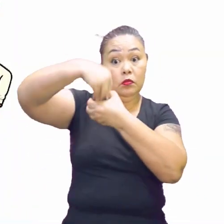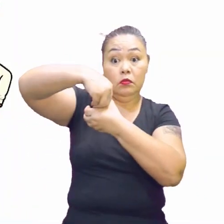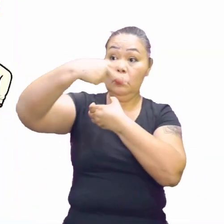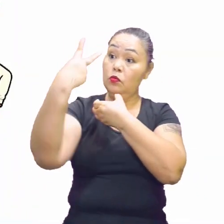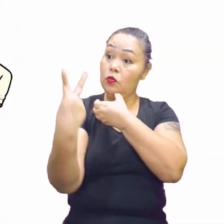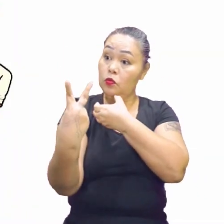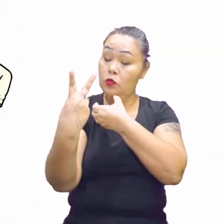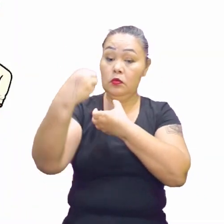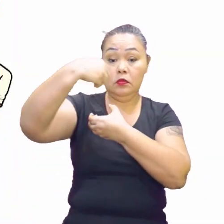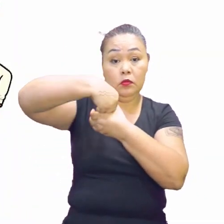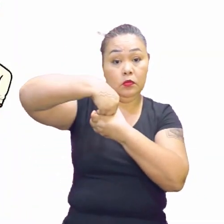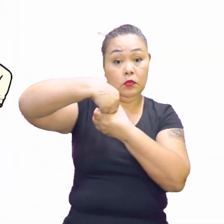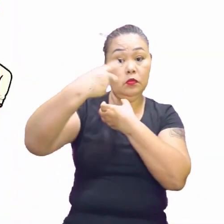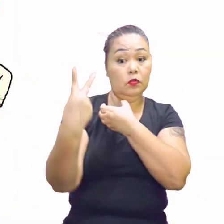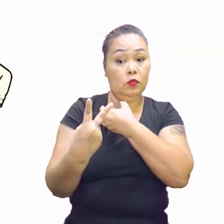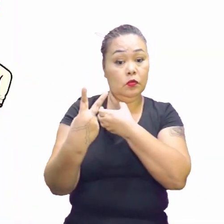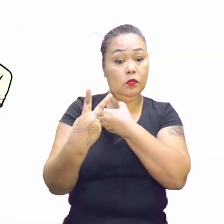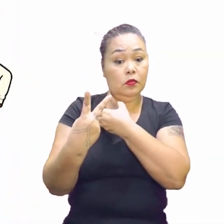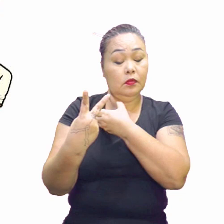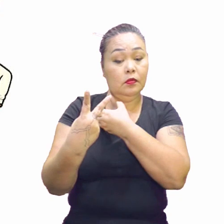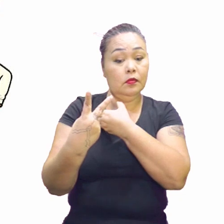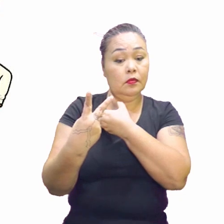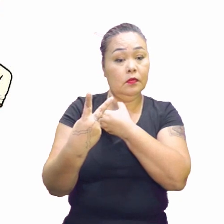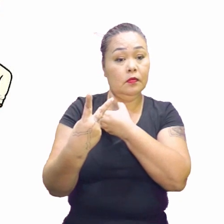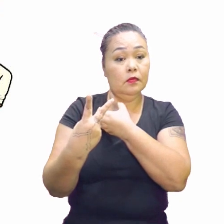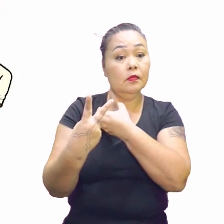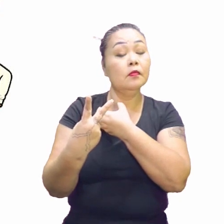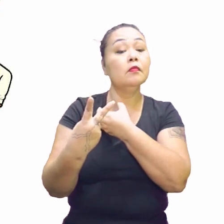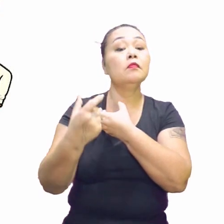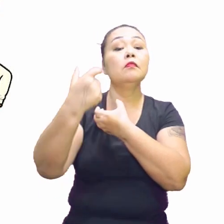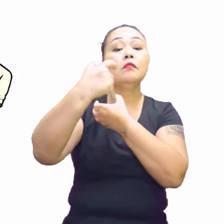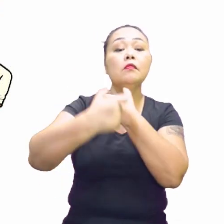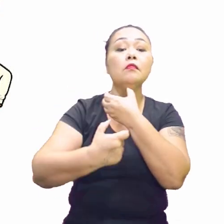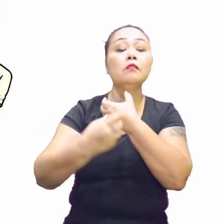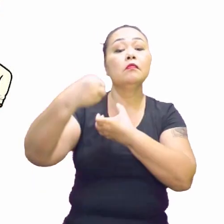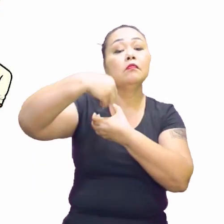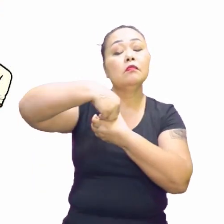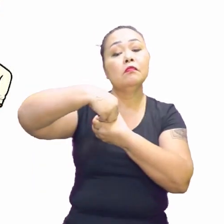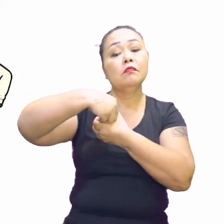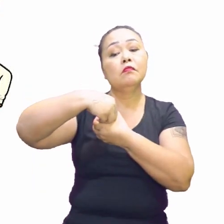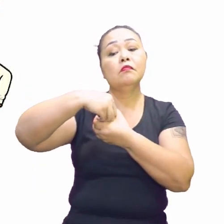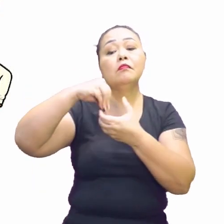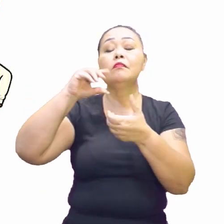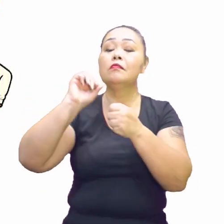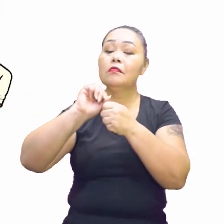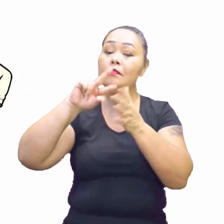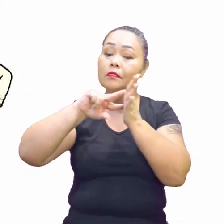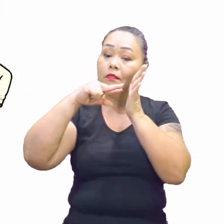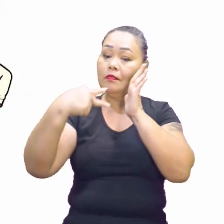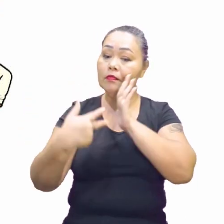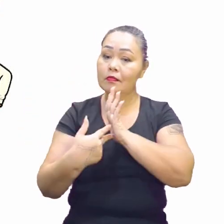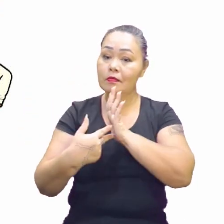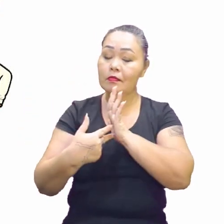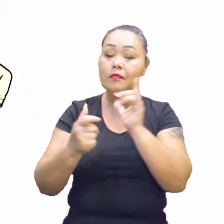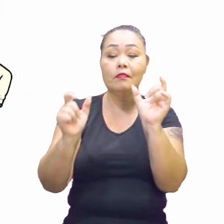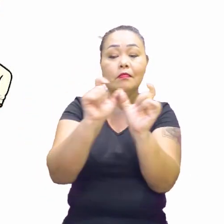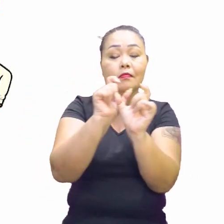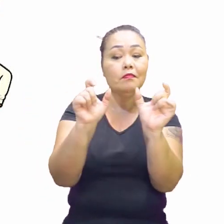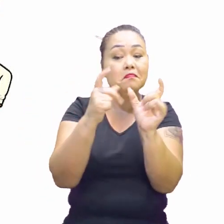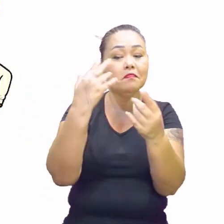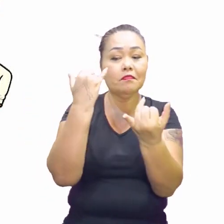com casos de sujeito composto. Sujeitos compostos por núcleos sinônimos, né?